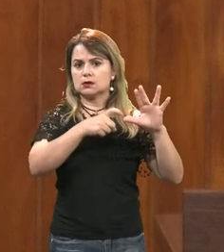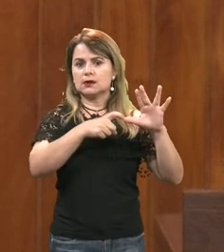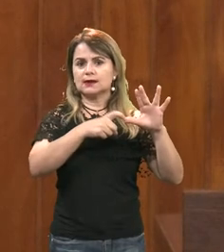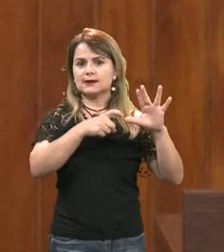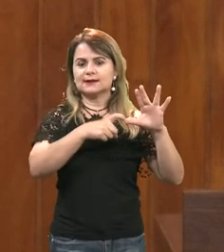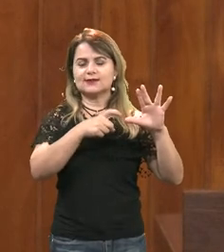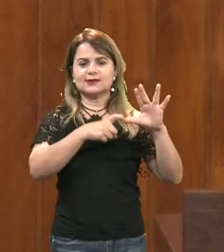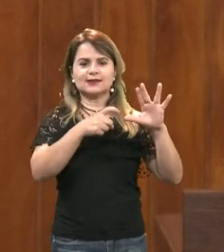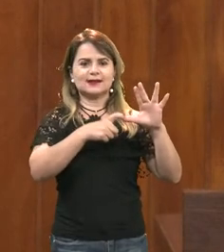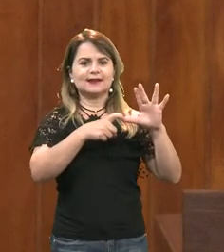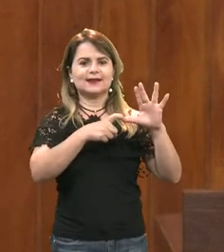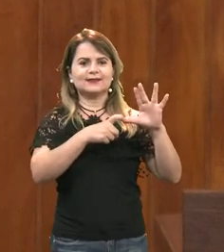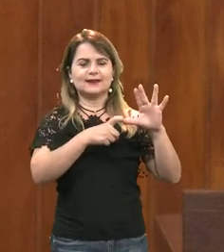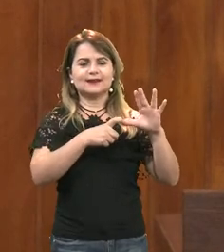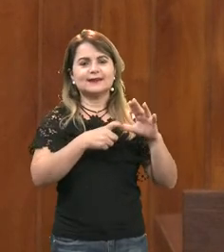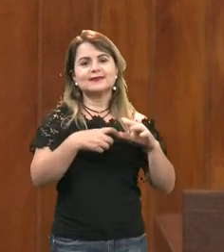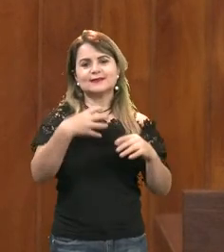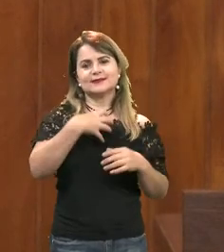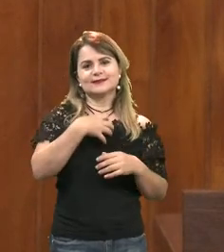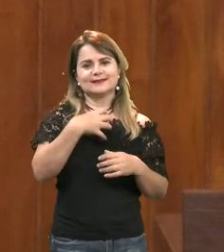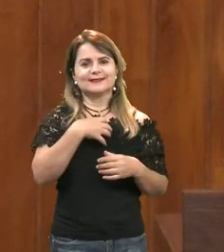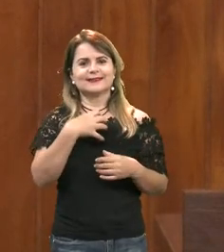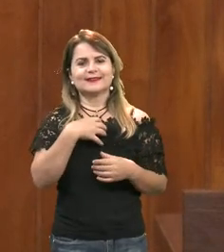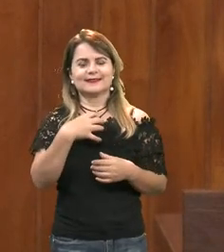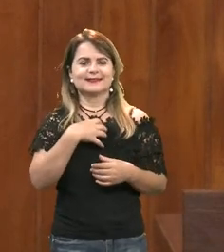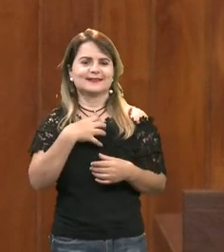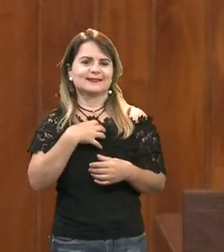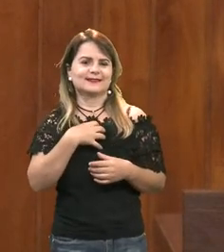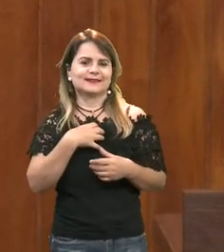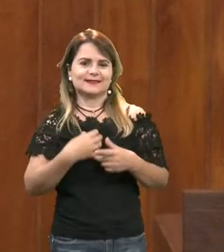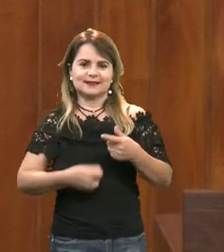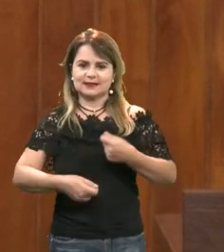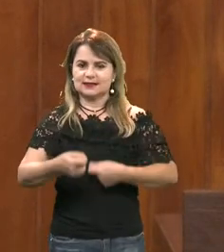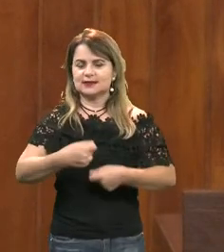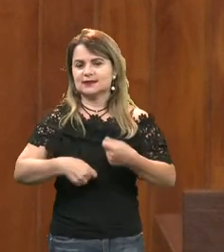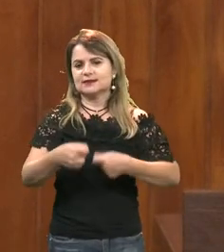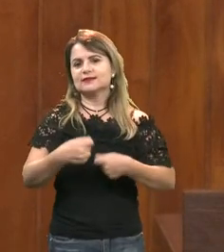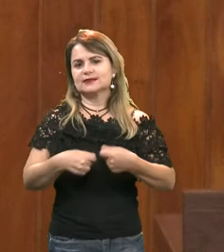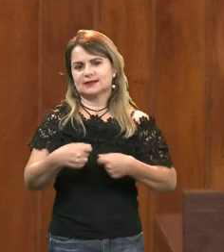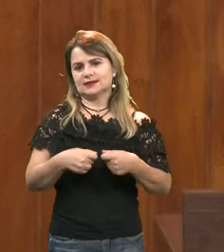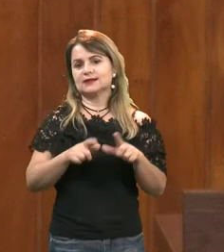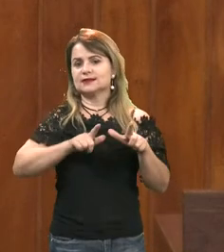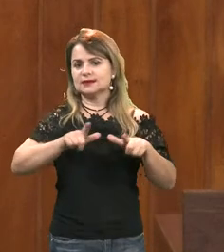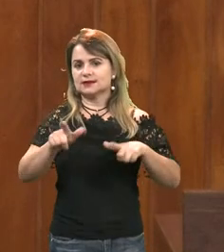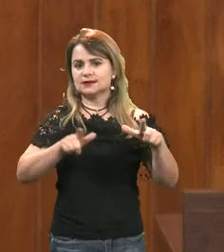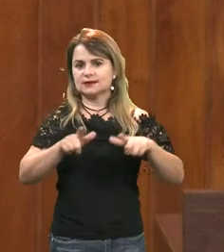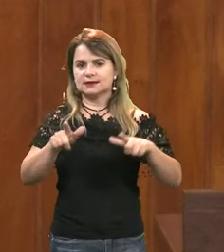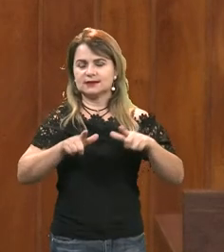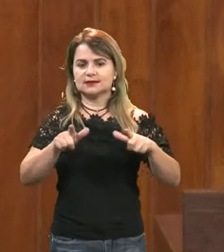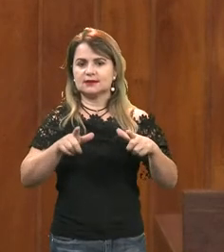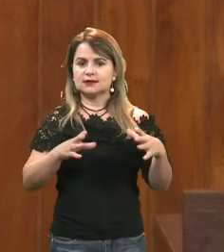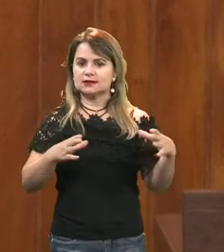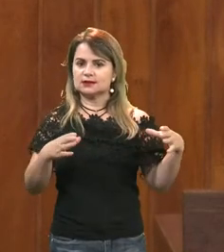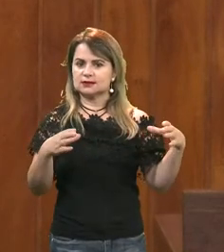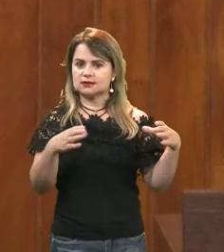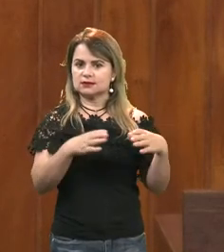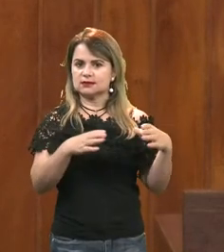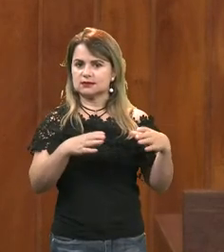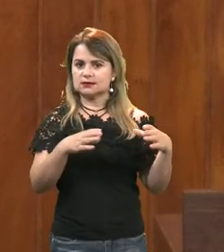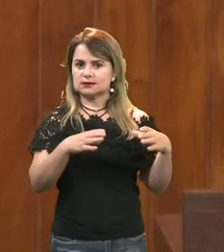Deliberar sobre a forma de condução das atividades de sua competência. O comitê poderá